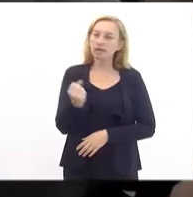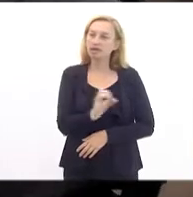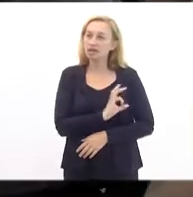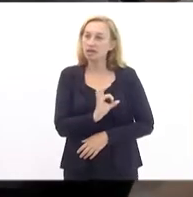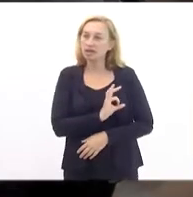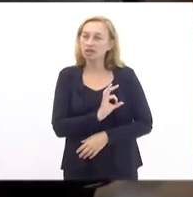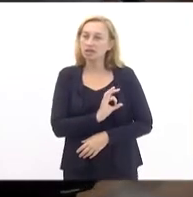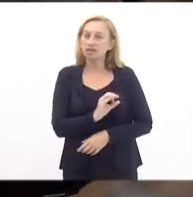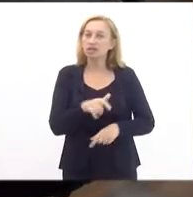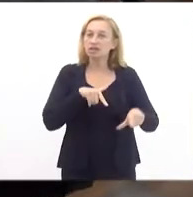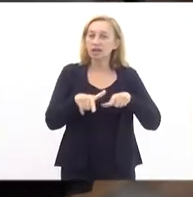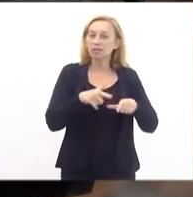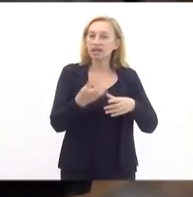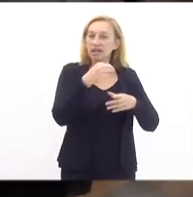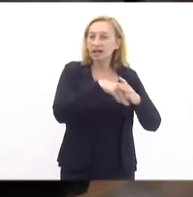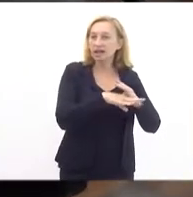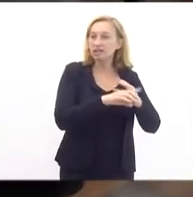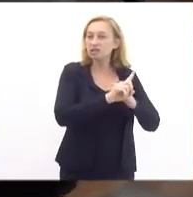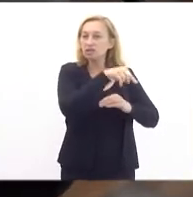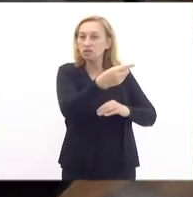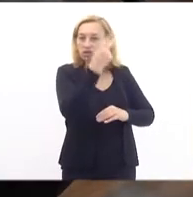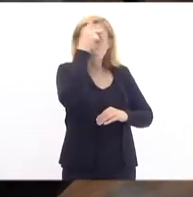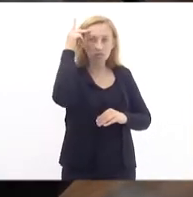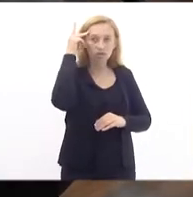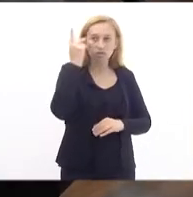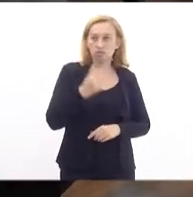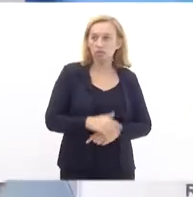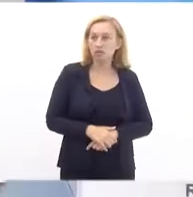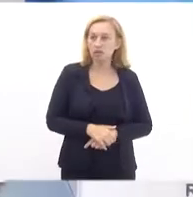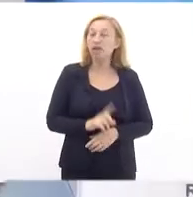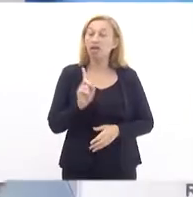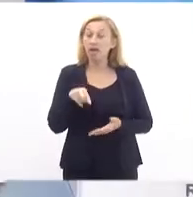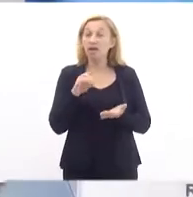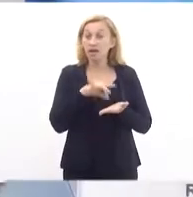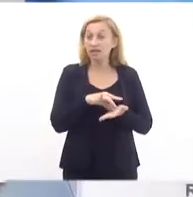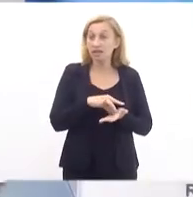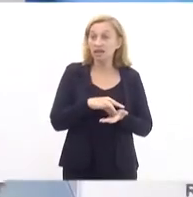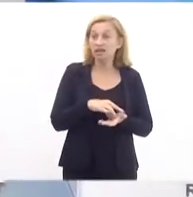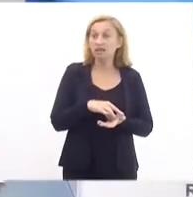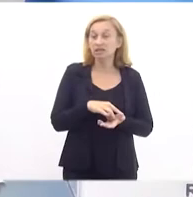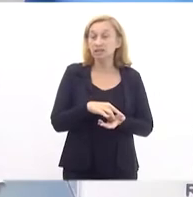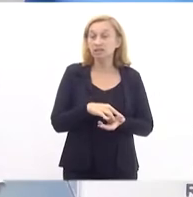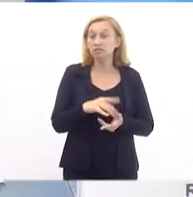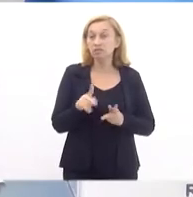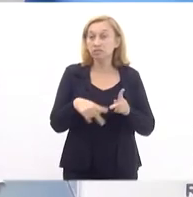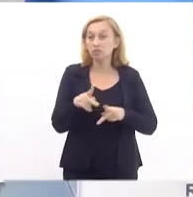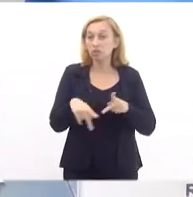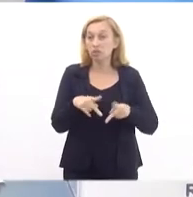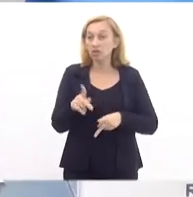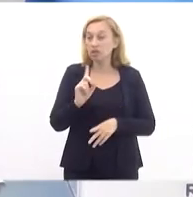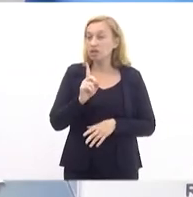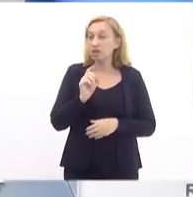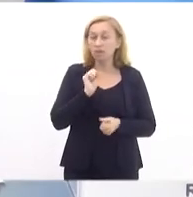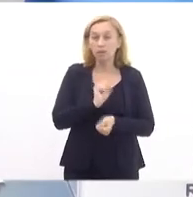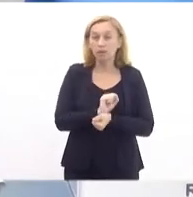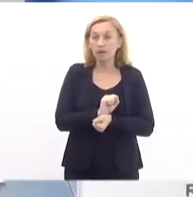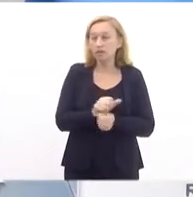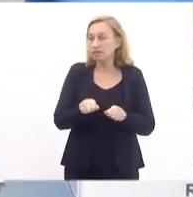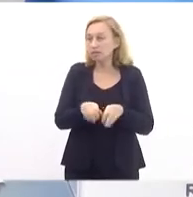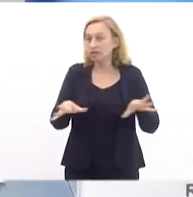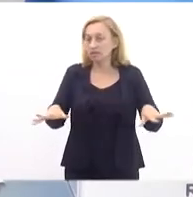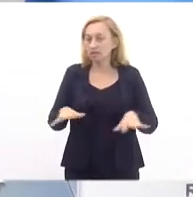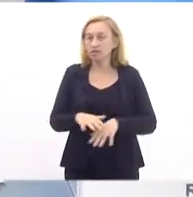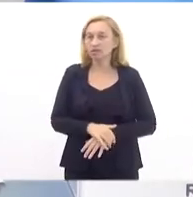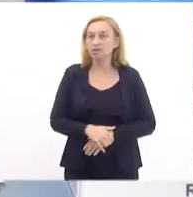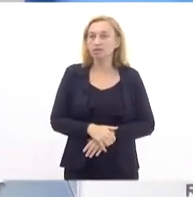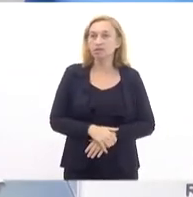recepcionistas, trabalham trabalho informal. Essa que é a realidade da grande parcela da população, que não parou na pandemia.